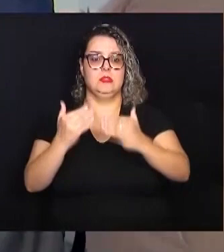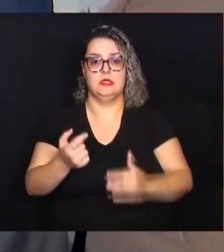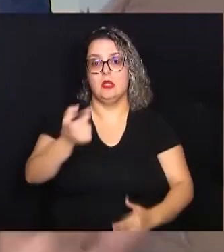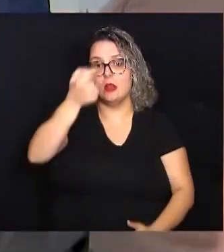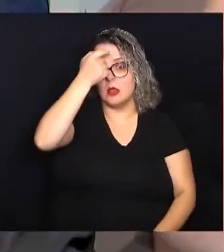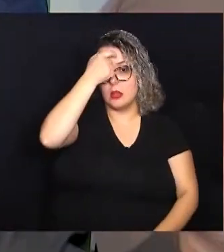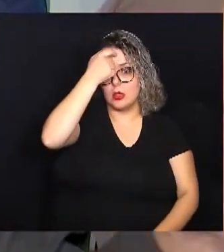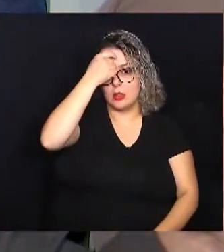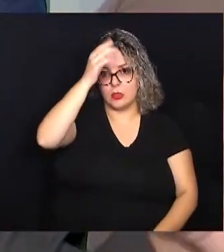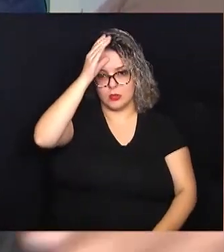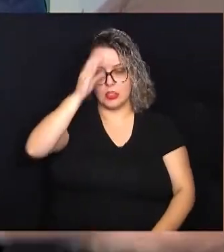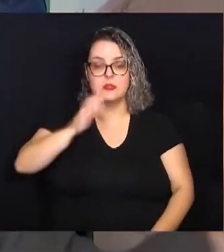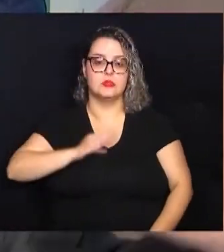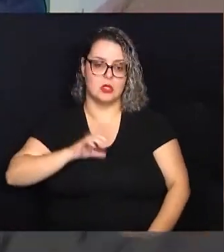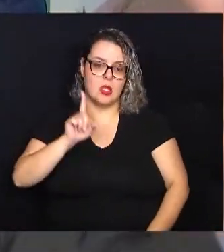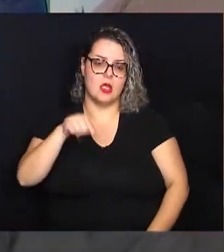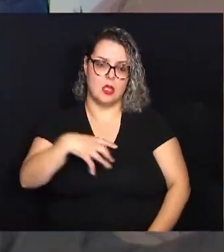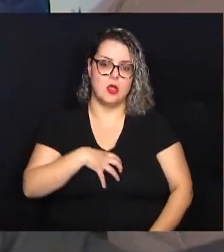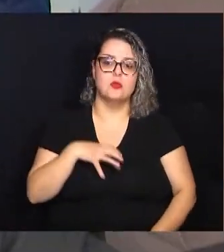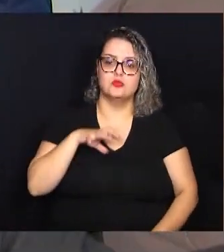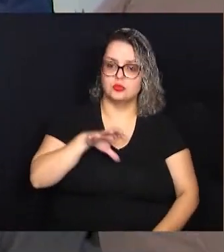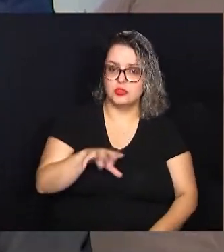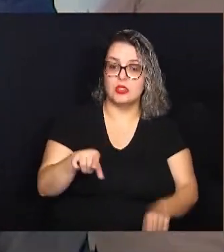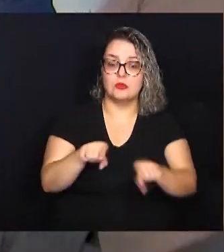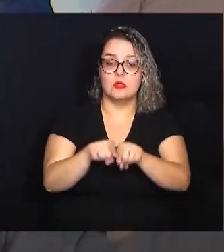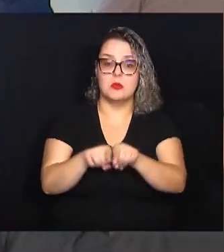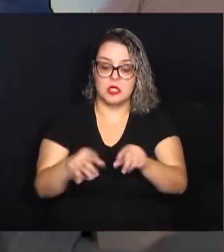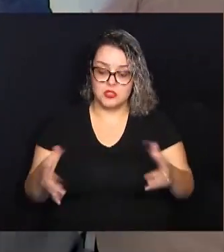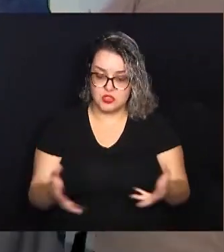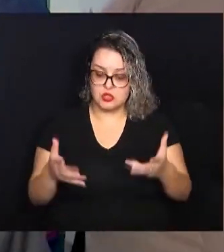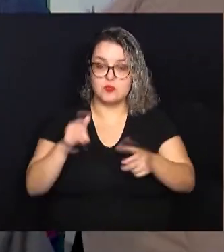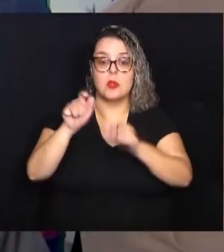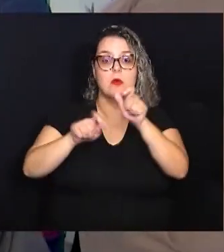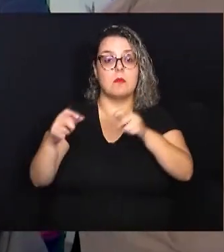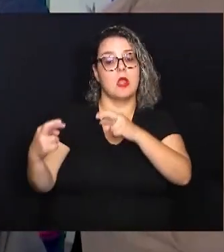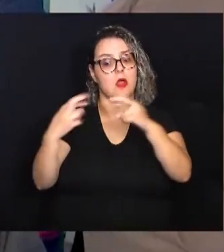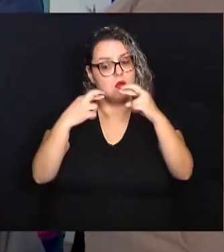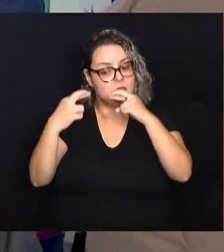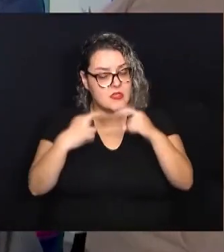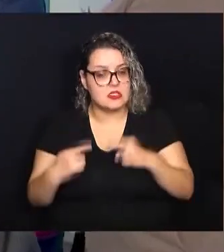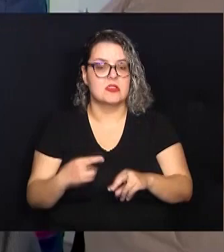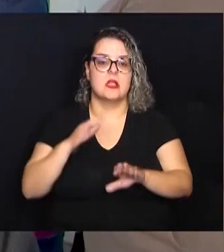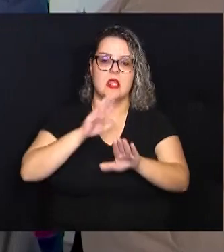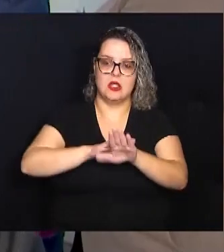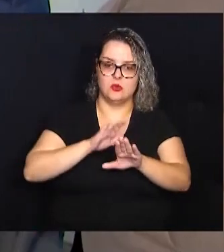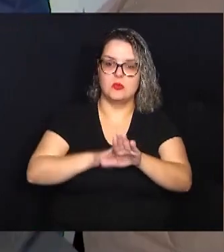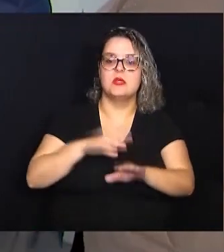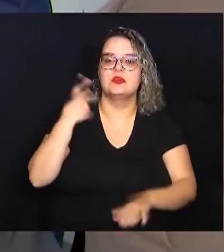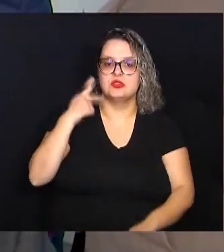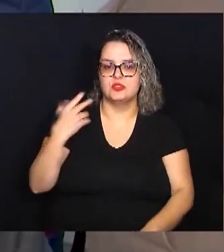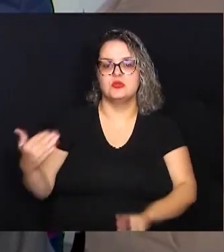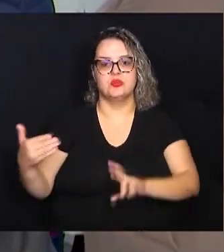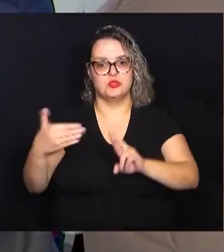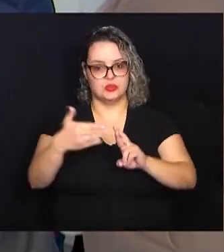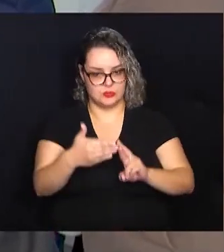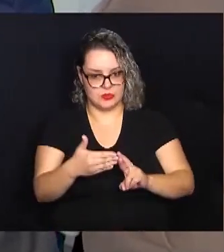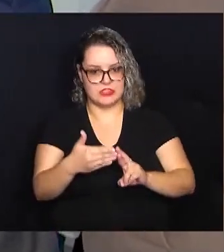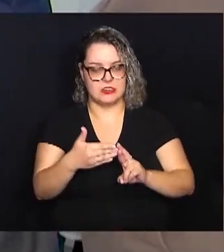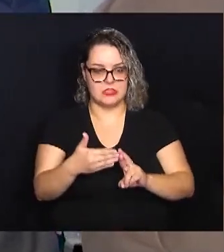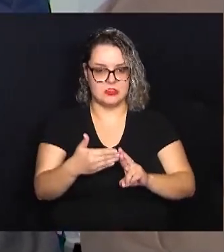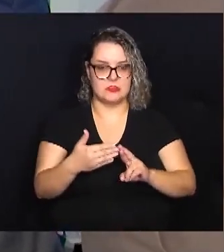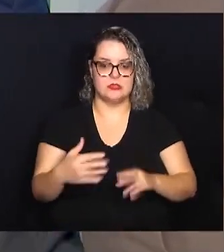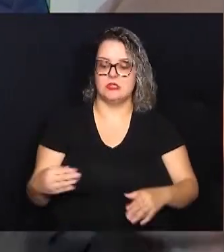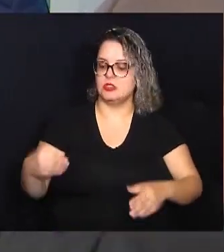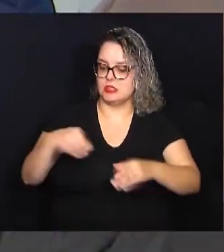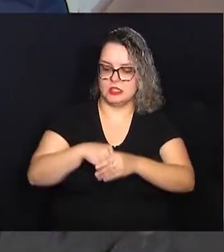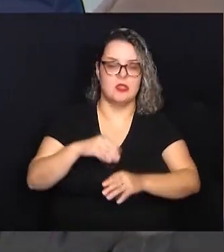cidadã, é também uma forma de estimular as pessoas a fiscalizarem a atuação política dos representantes, seja na